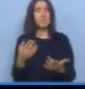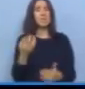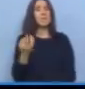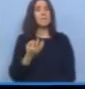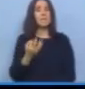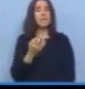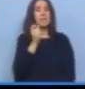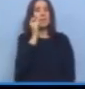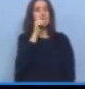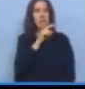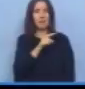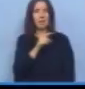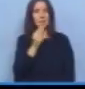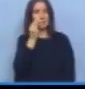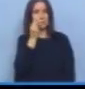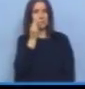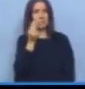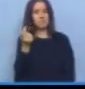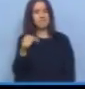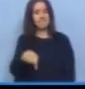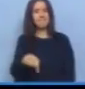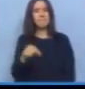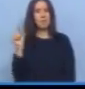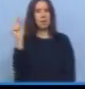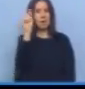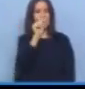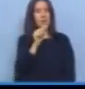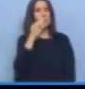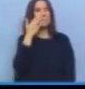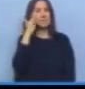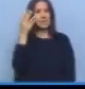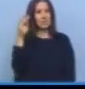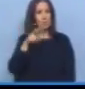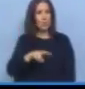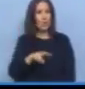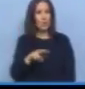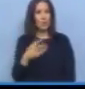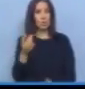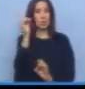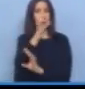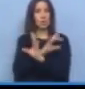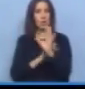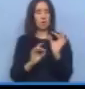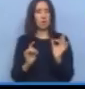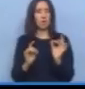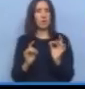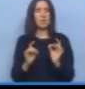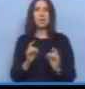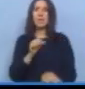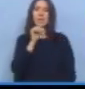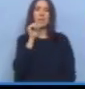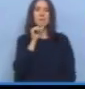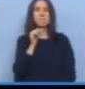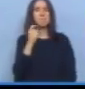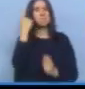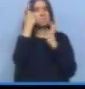sobretudo para quem chega nas circunstâncias em que vemos alguns dos migrantes que estão a chegar à Europa. E normalmente